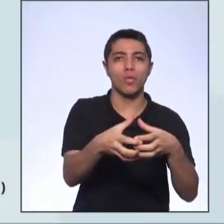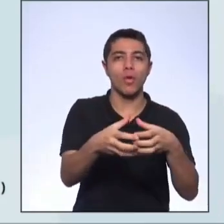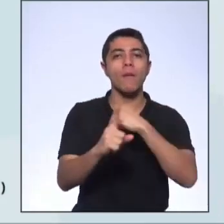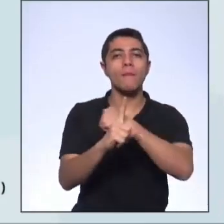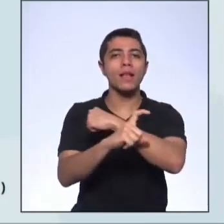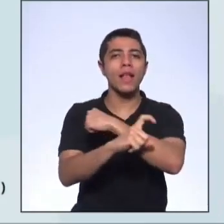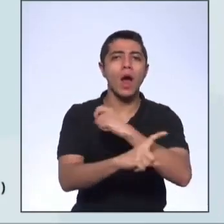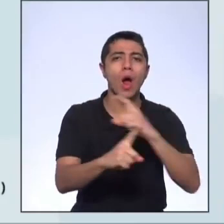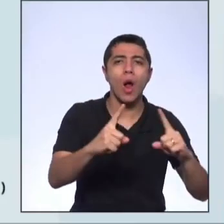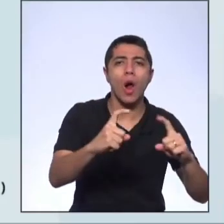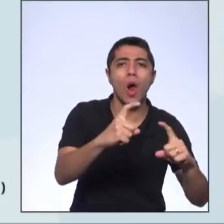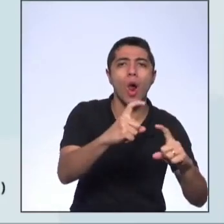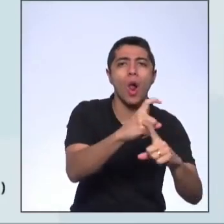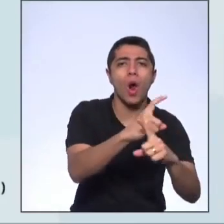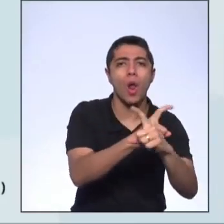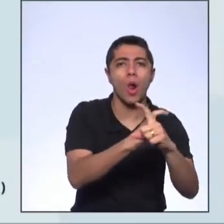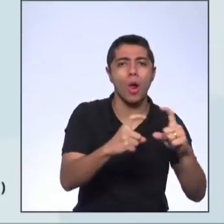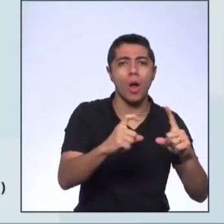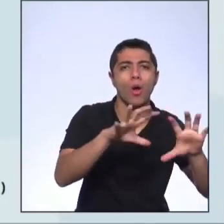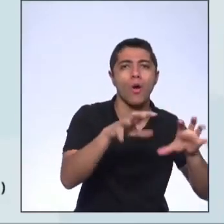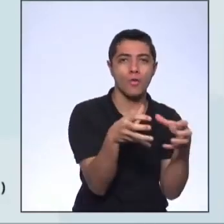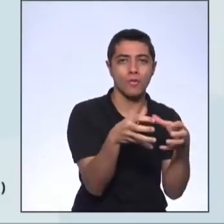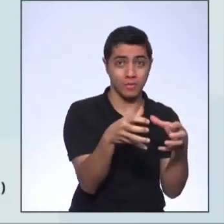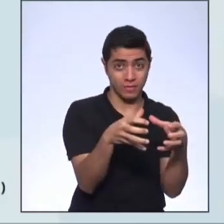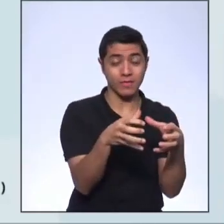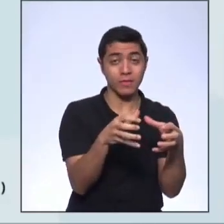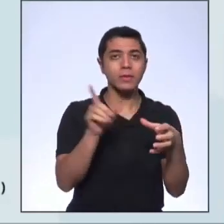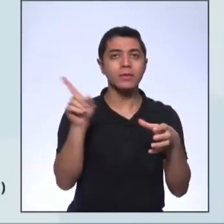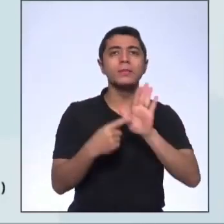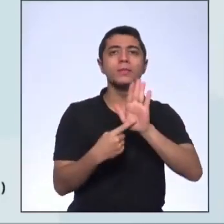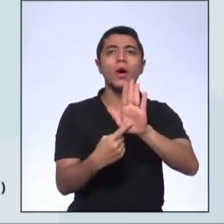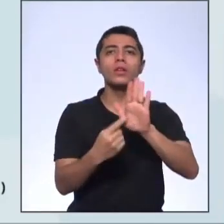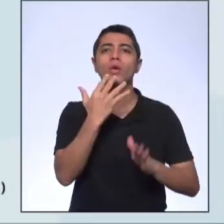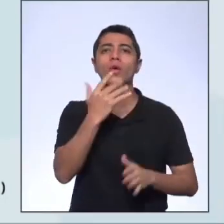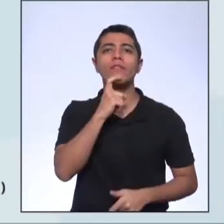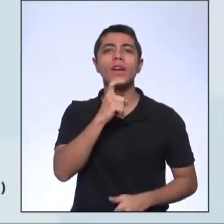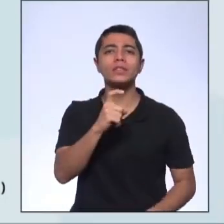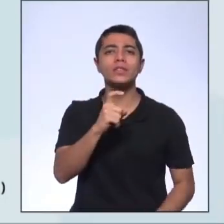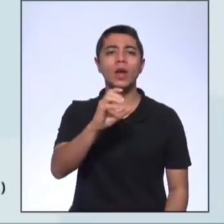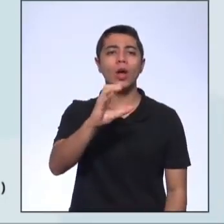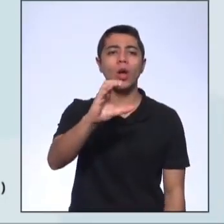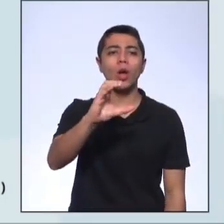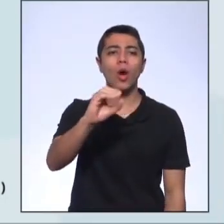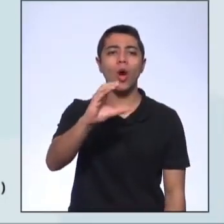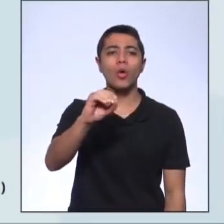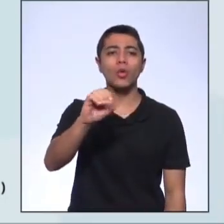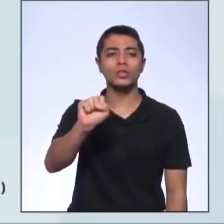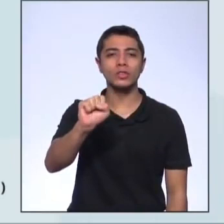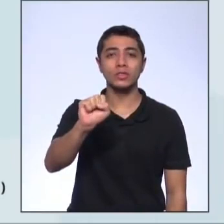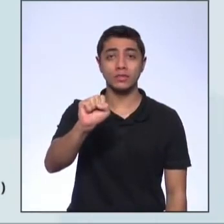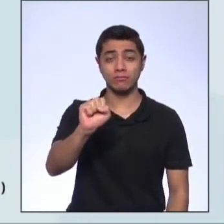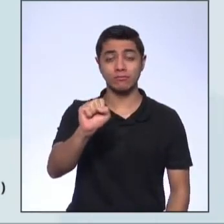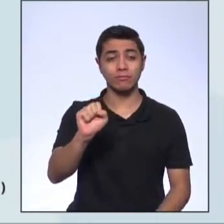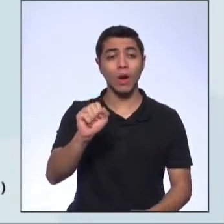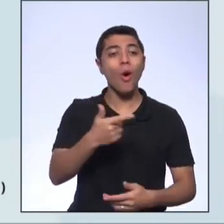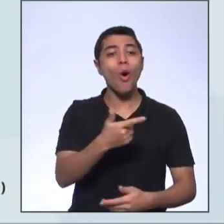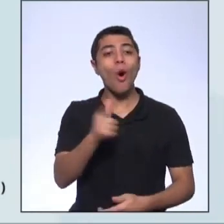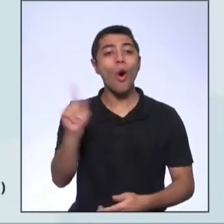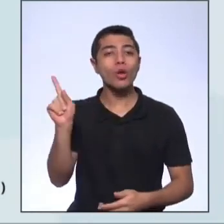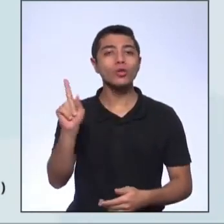Então, cocos tem essa forma esférica aí. Então, a gente tem esse agrupamento aí. Staphylococcus, ela forma como se fosse um cachinho de